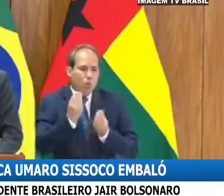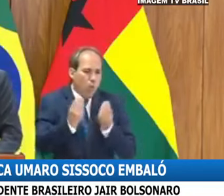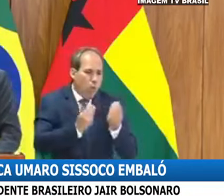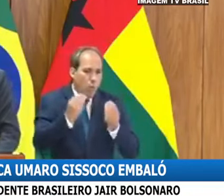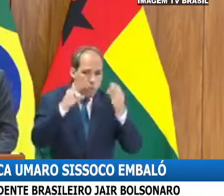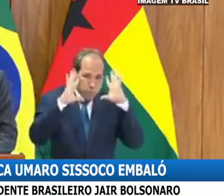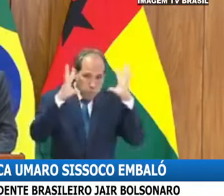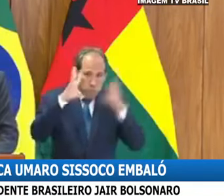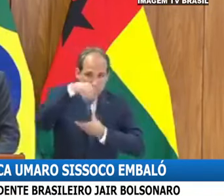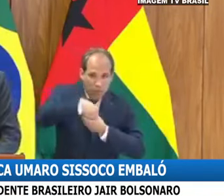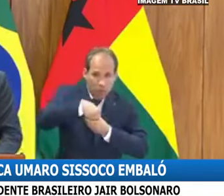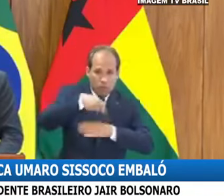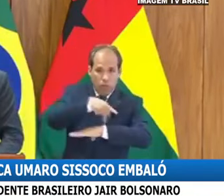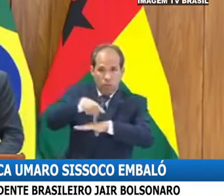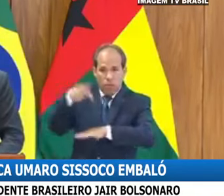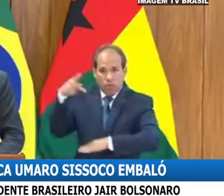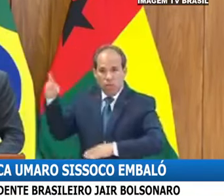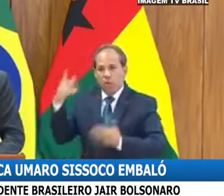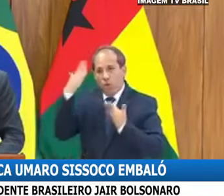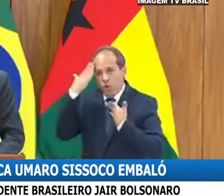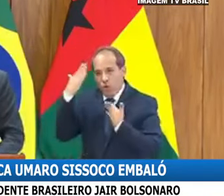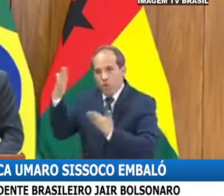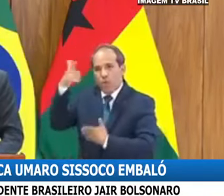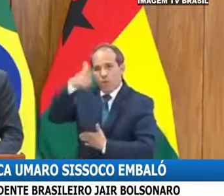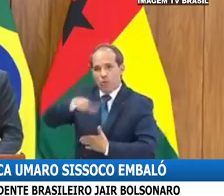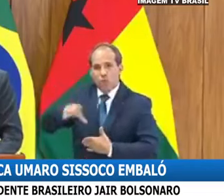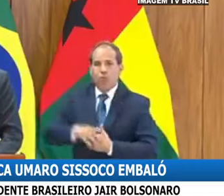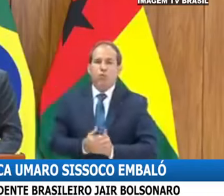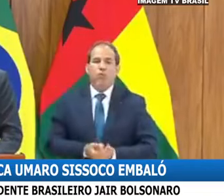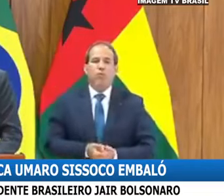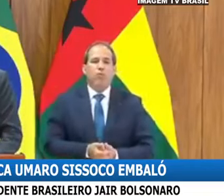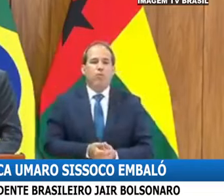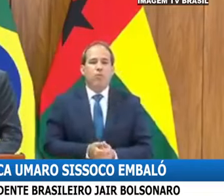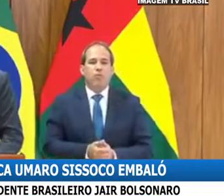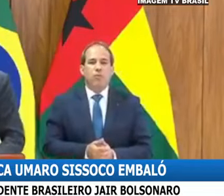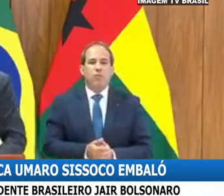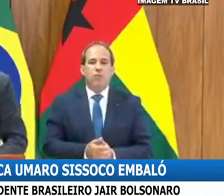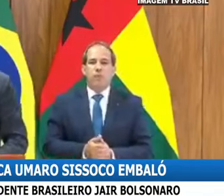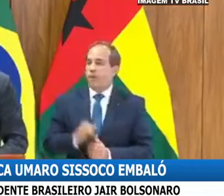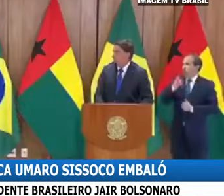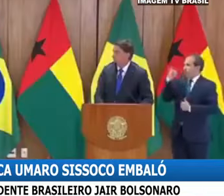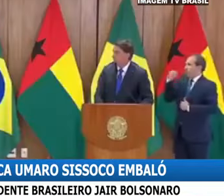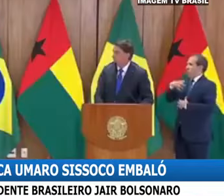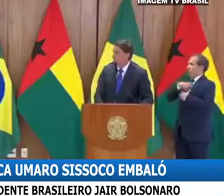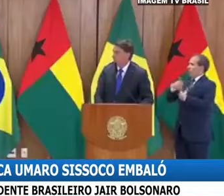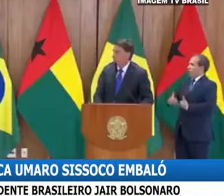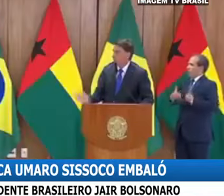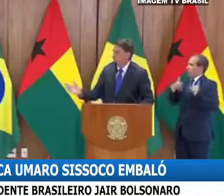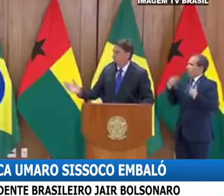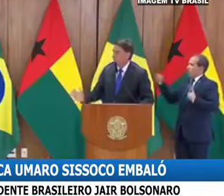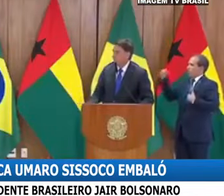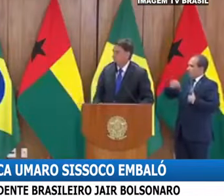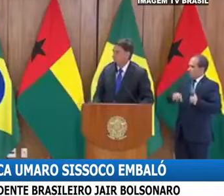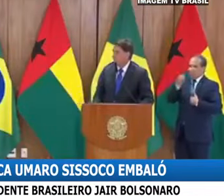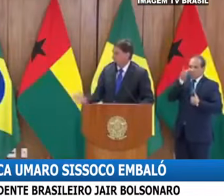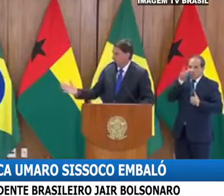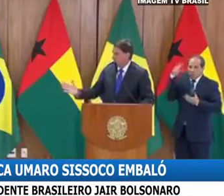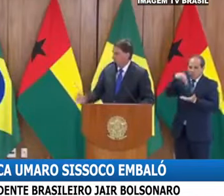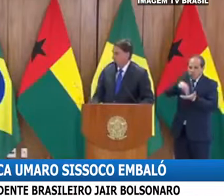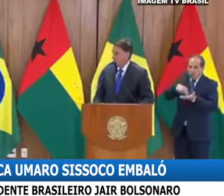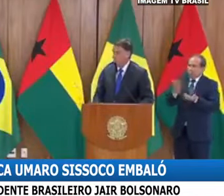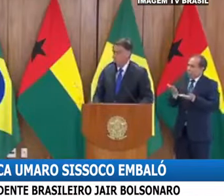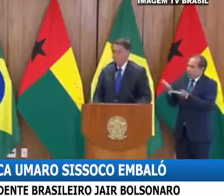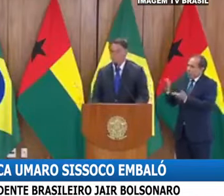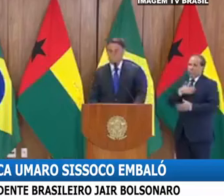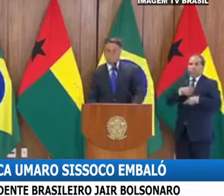para o seu país eu agradeço mais uma vez Bom dia que estou muito honrado com a sua presença aqui com a palavra